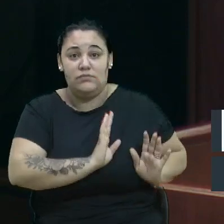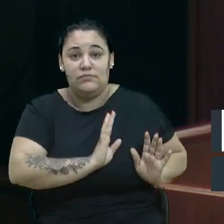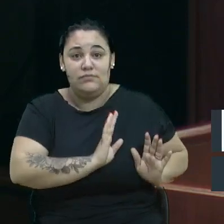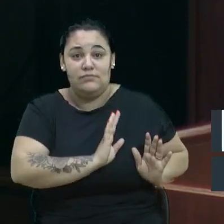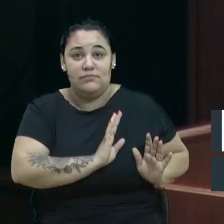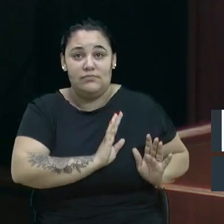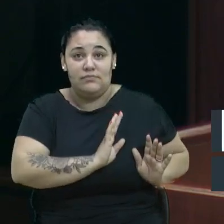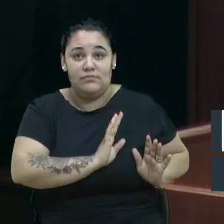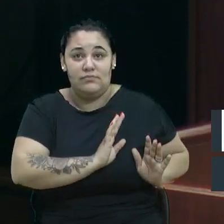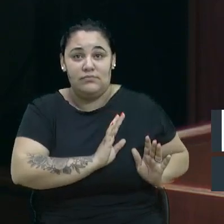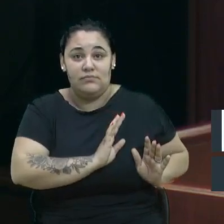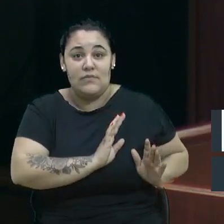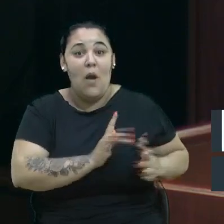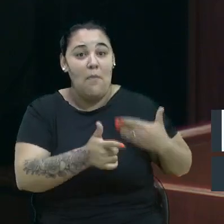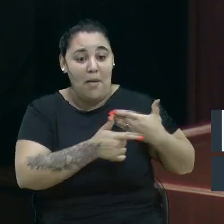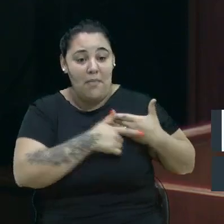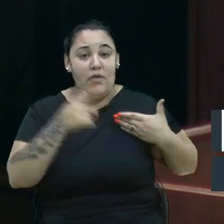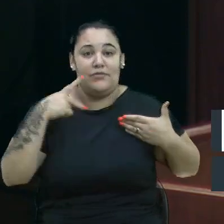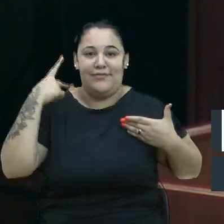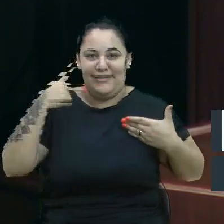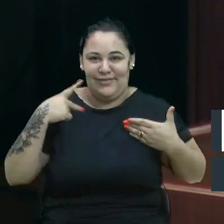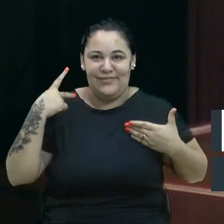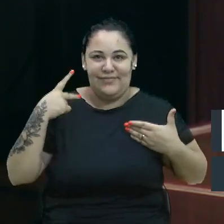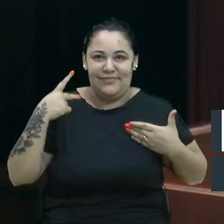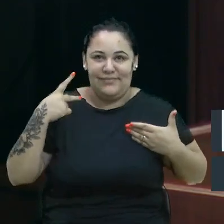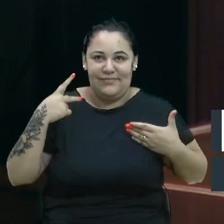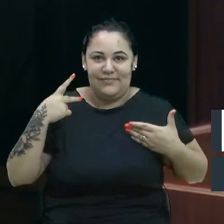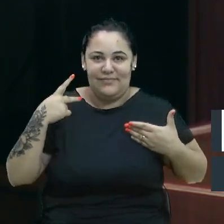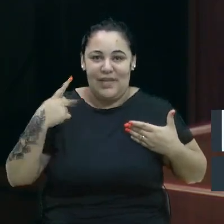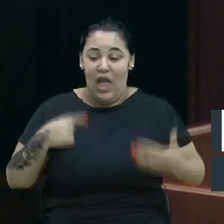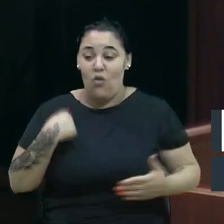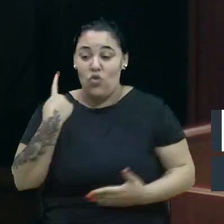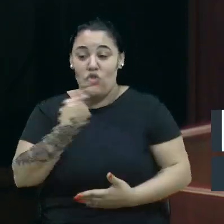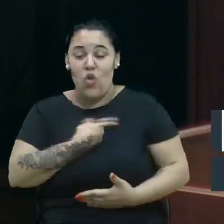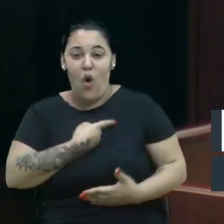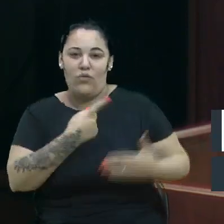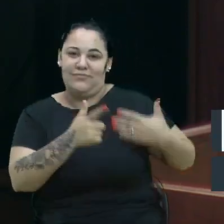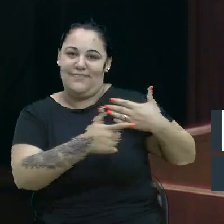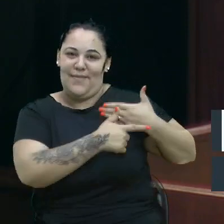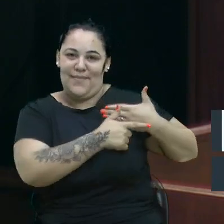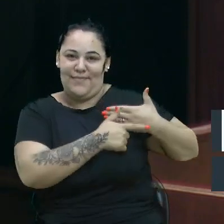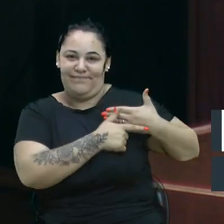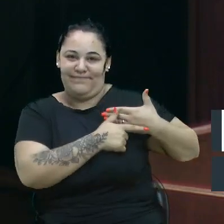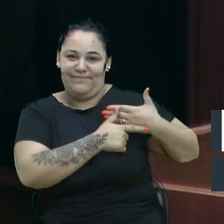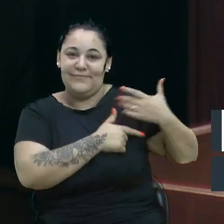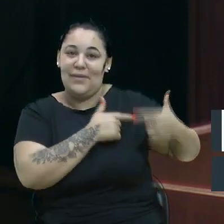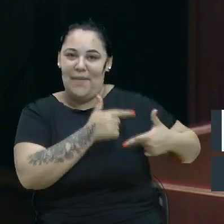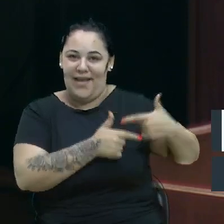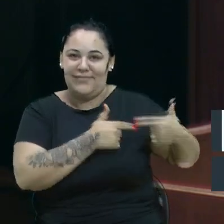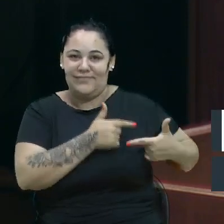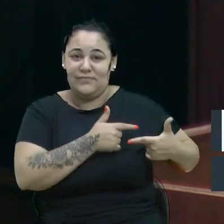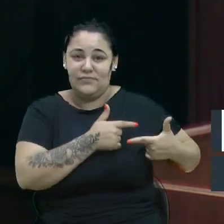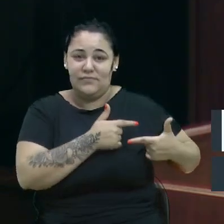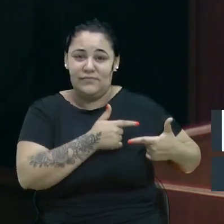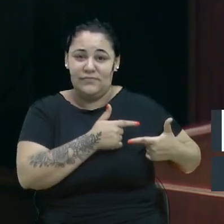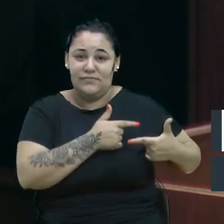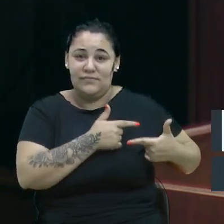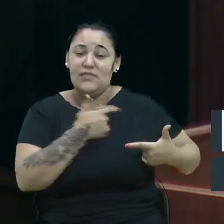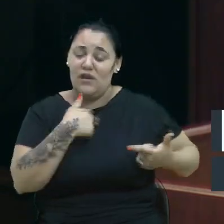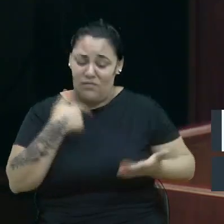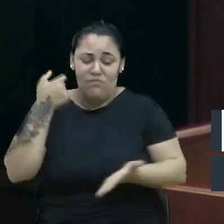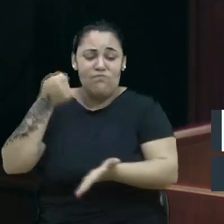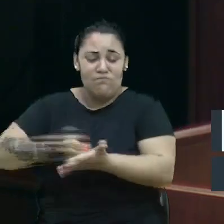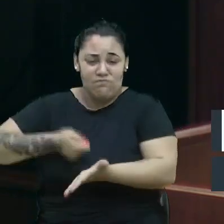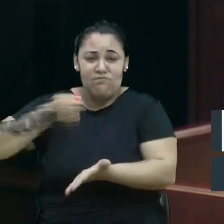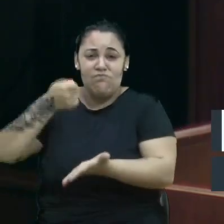é a parte do vereador. Isso é o que nos cabe. E é o que nós estamos fazendo